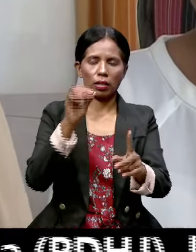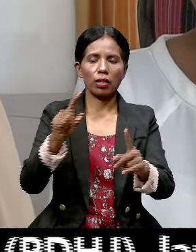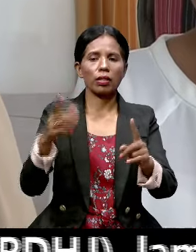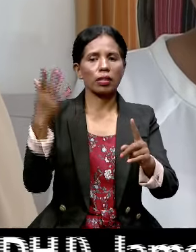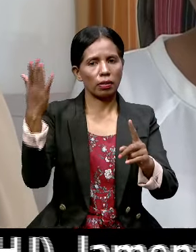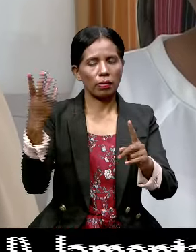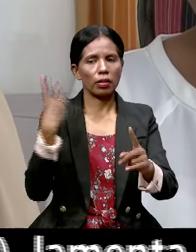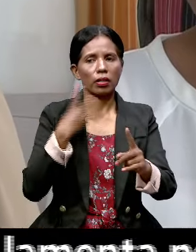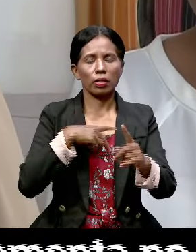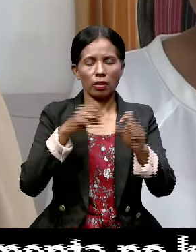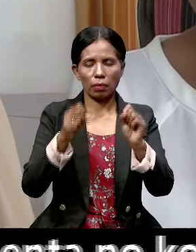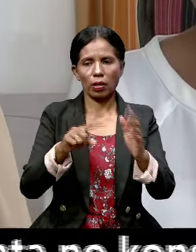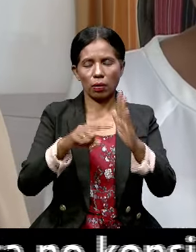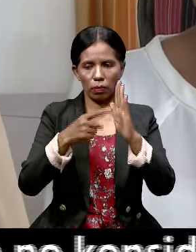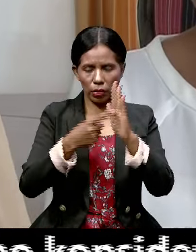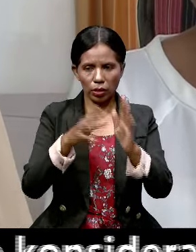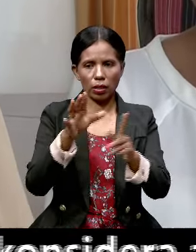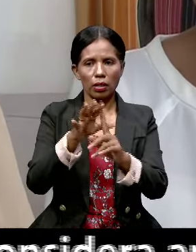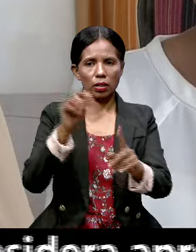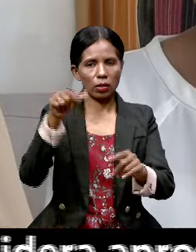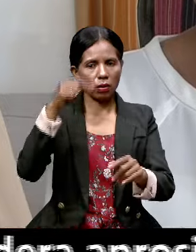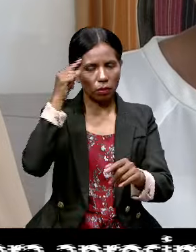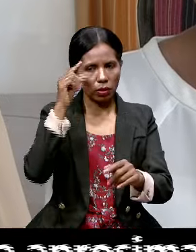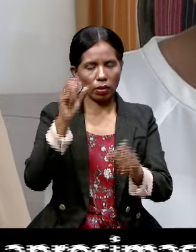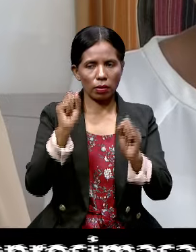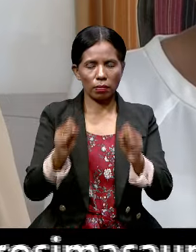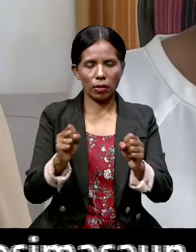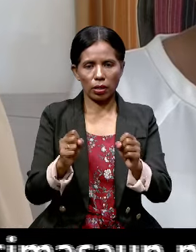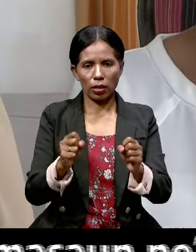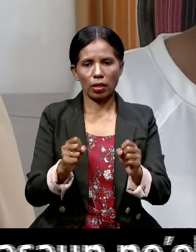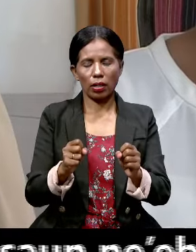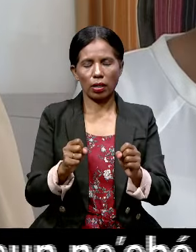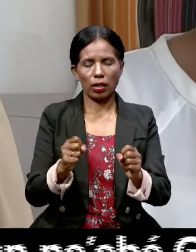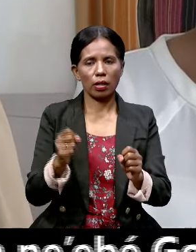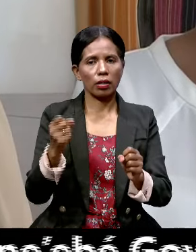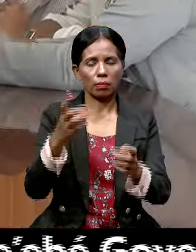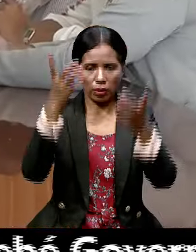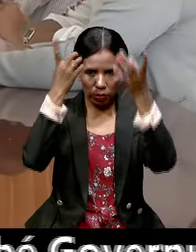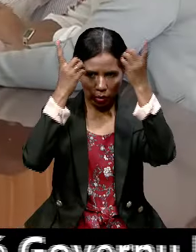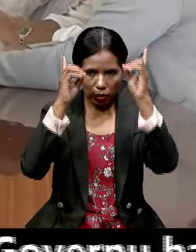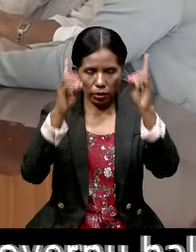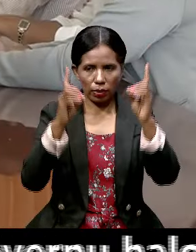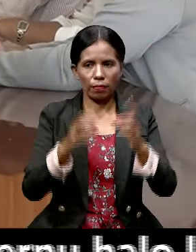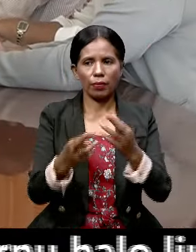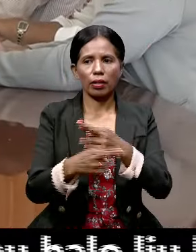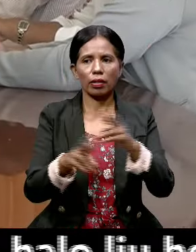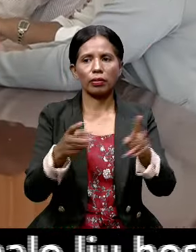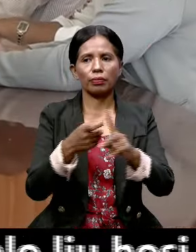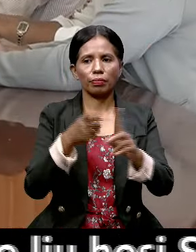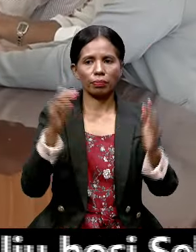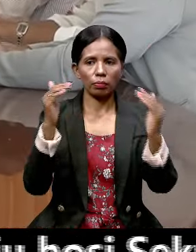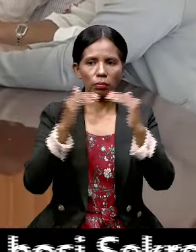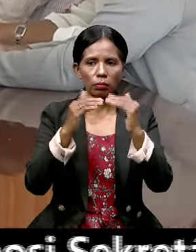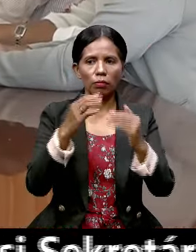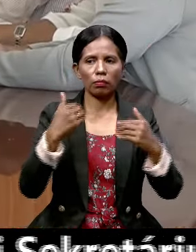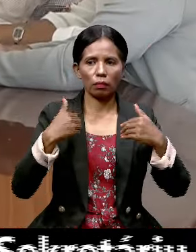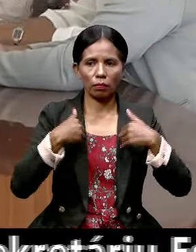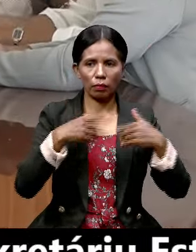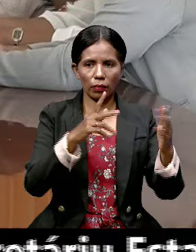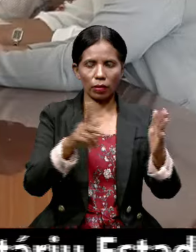ba, itabele ha rua na eleição e governo central maca se determina. Resultado do Sr. Mutu, né, e a mos plano